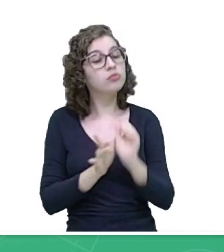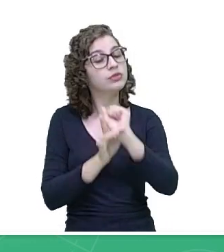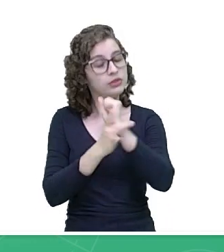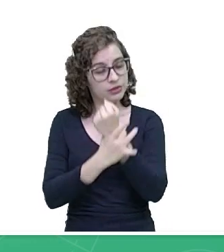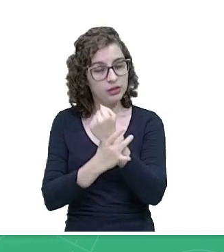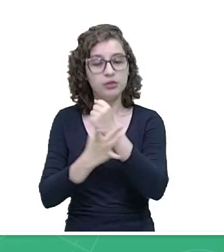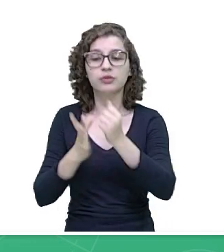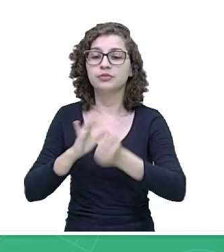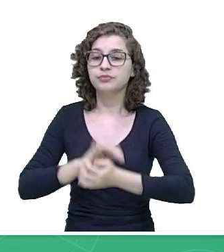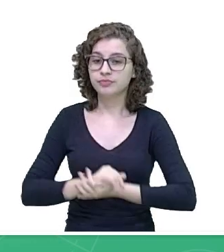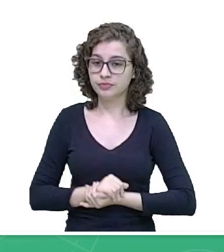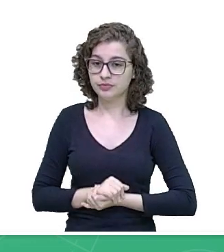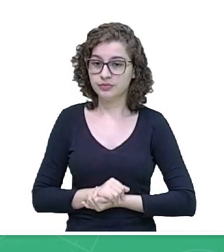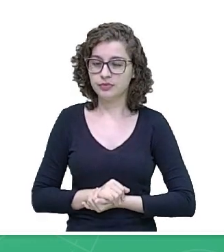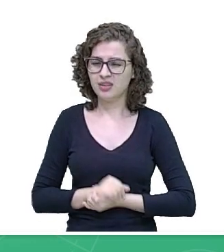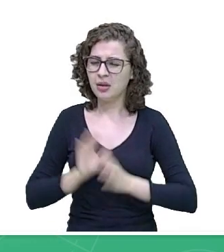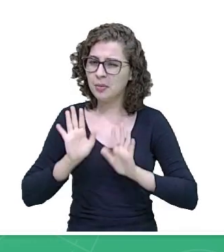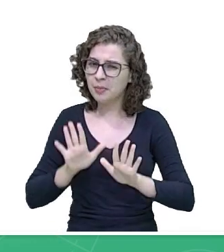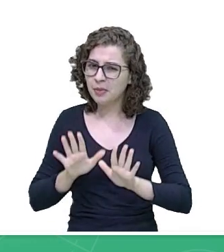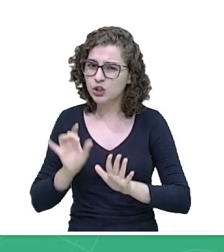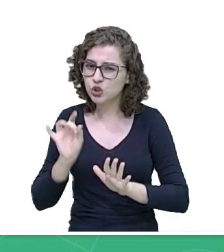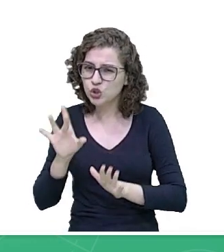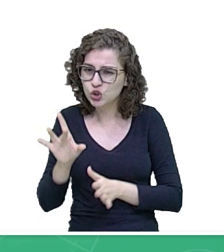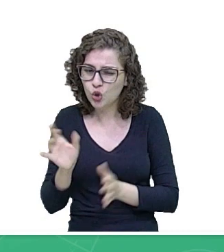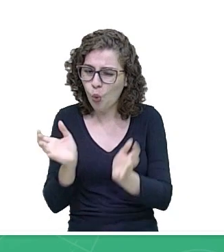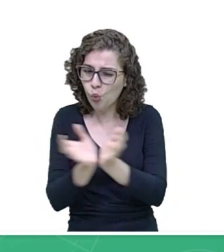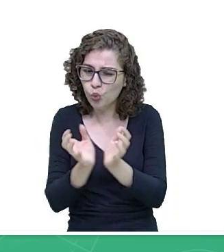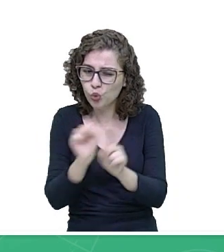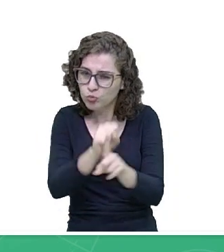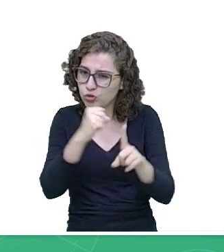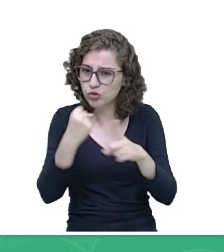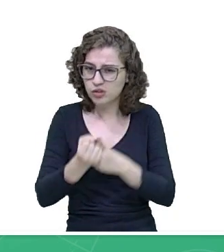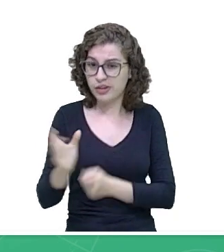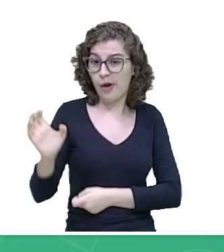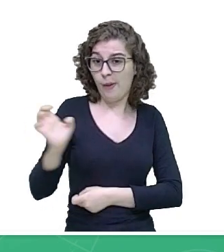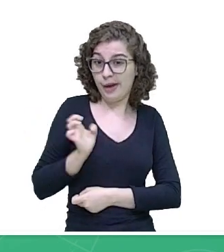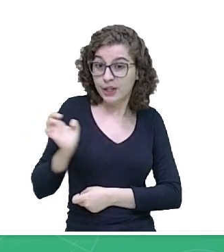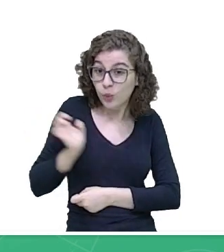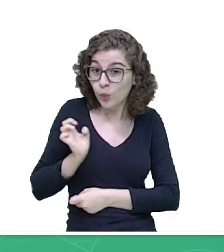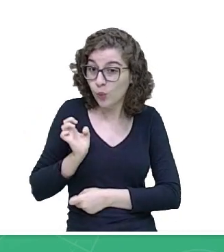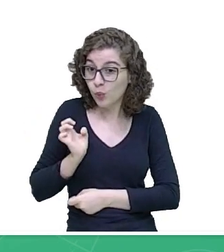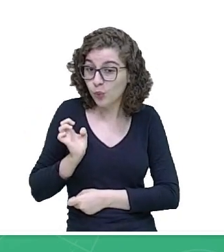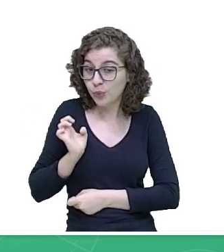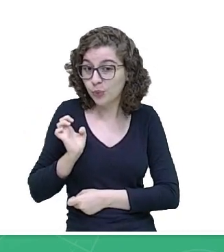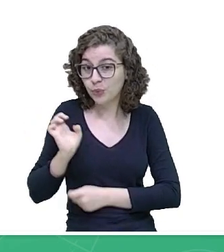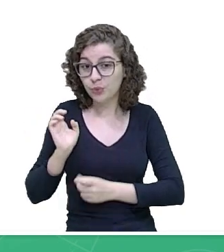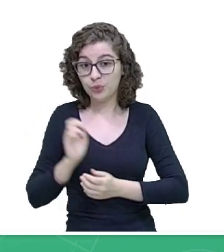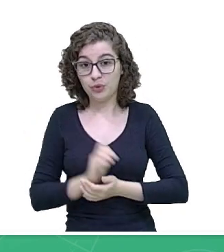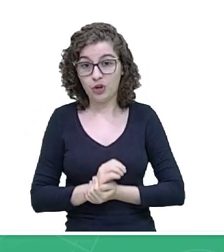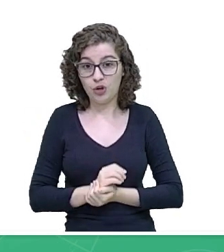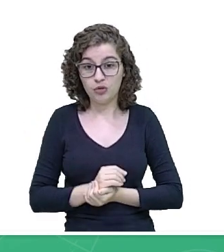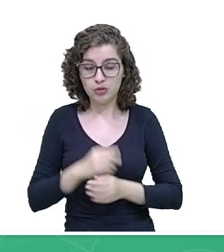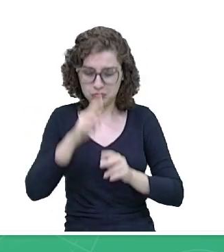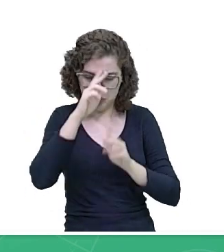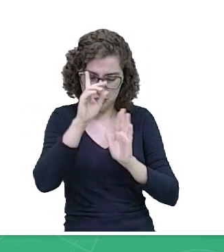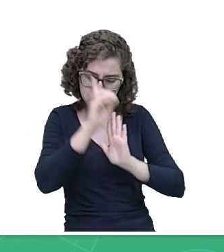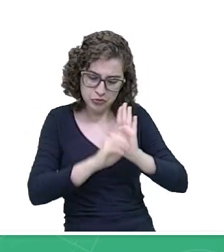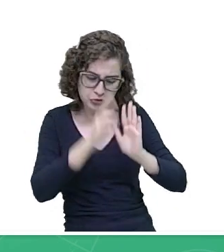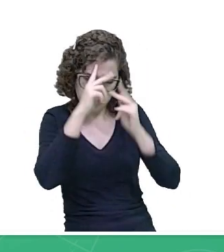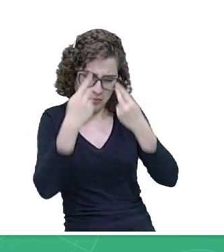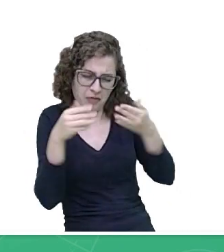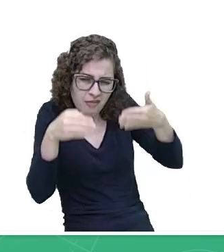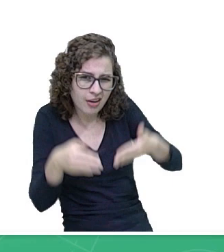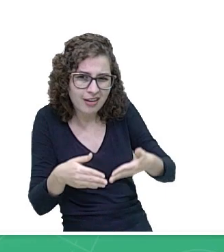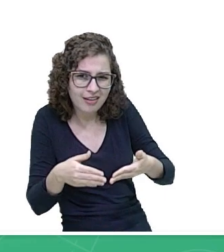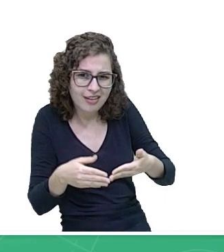é isso? Será que é só para as camadas sociais mais favorecidas que os direitos humanos estão